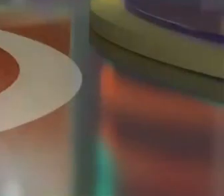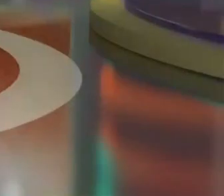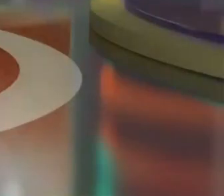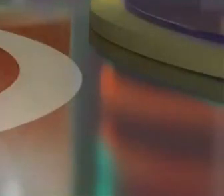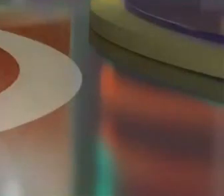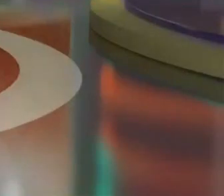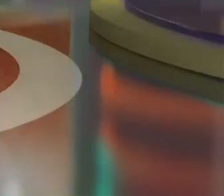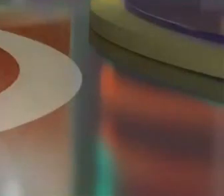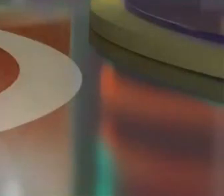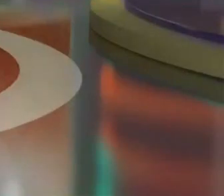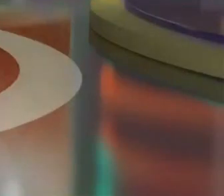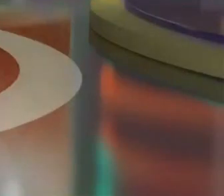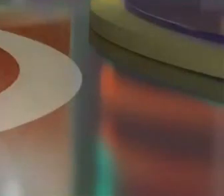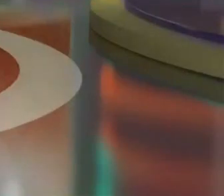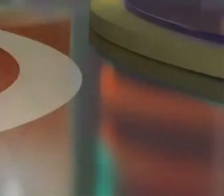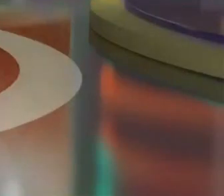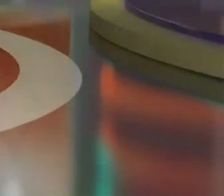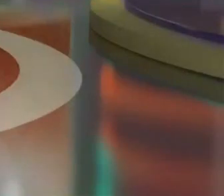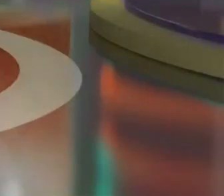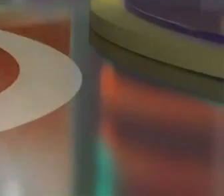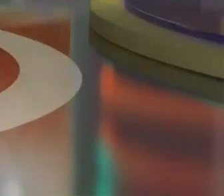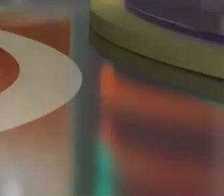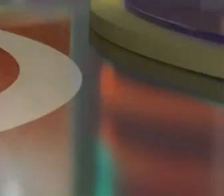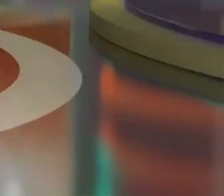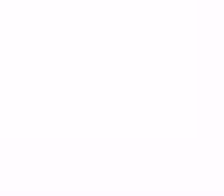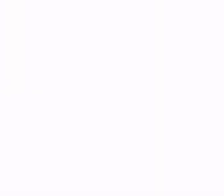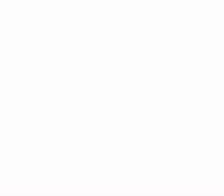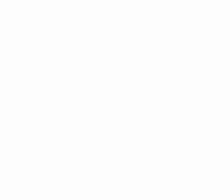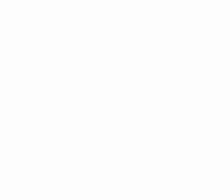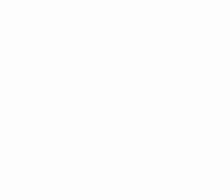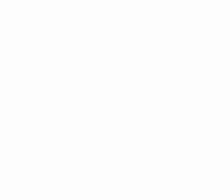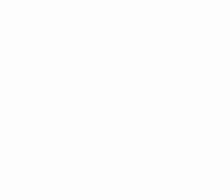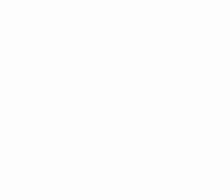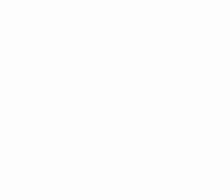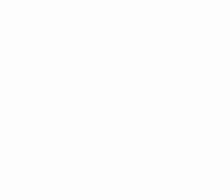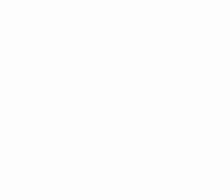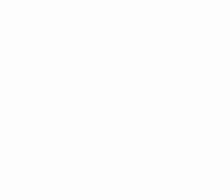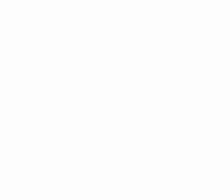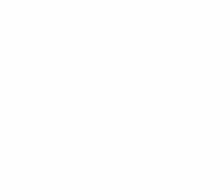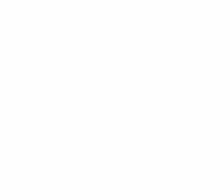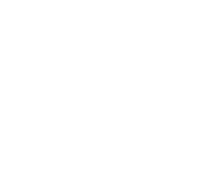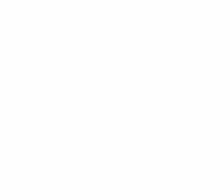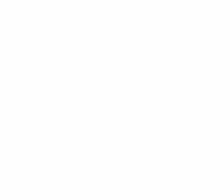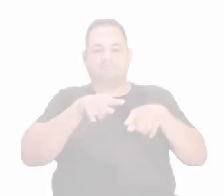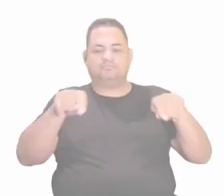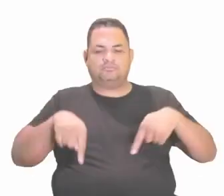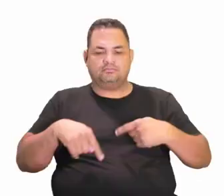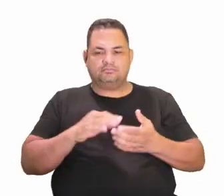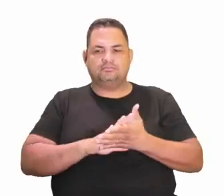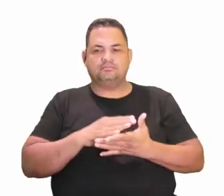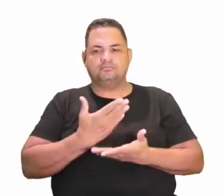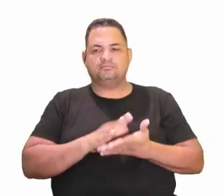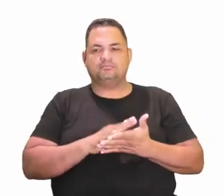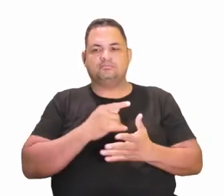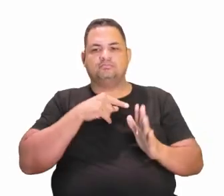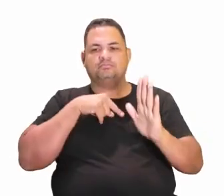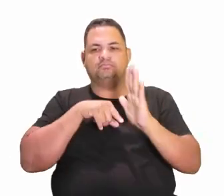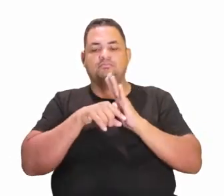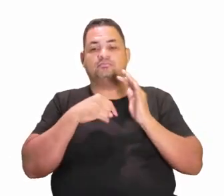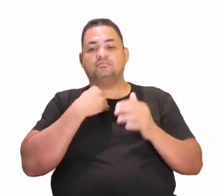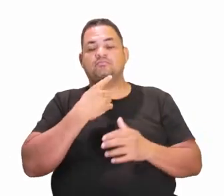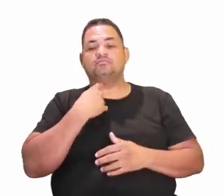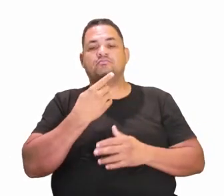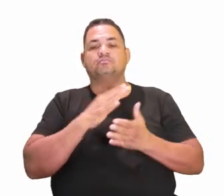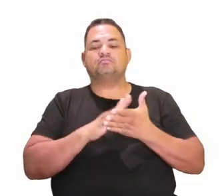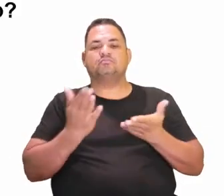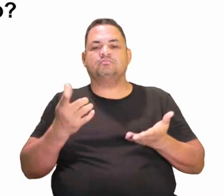I'm back and let's correct the exercise. Let's go. Atividade de sala, momento de tirar suas questions, suas dúvidas,